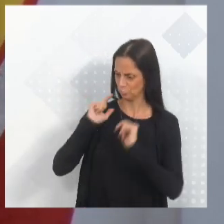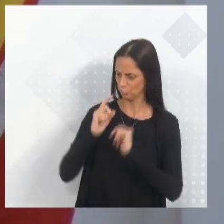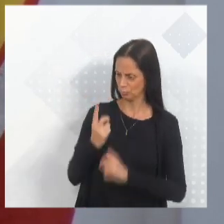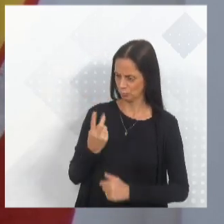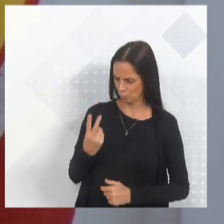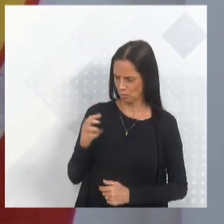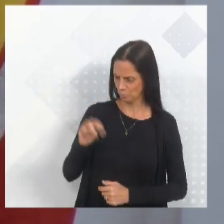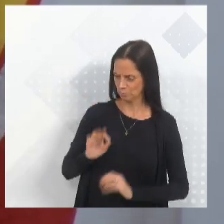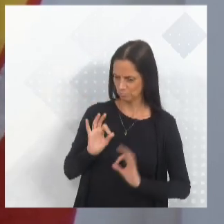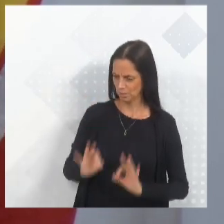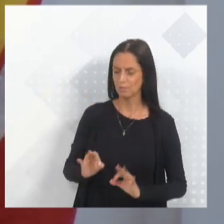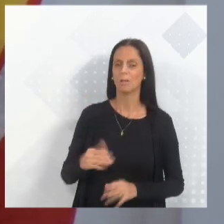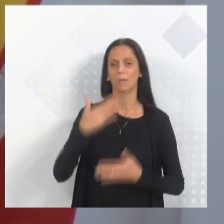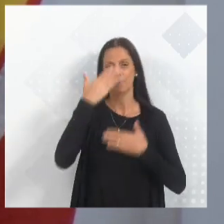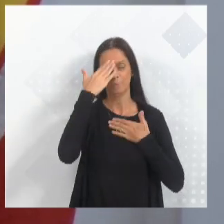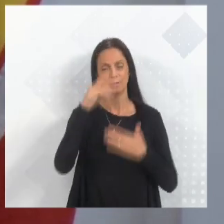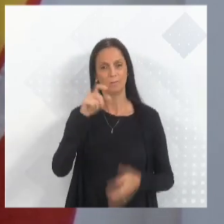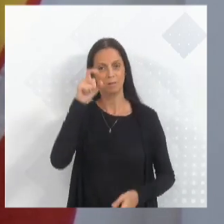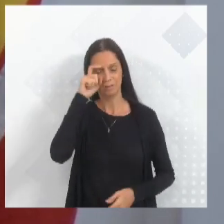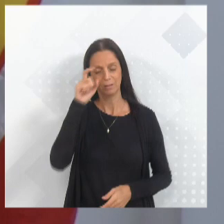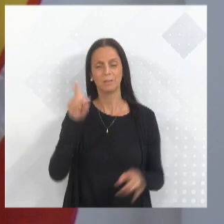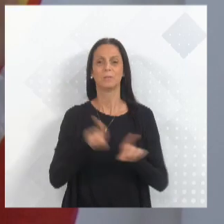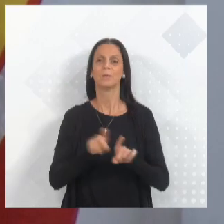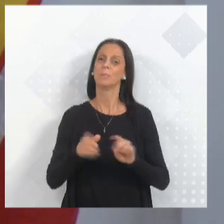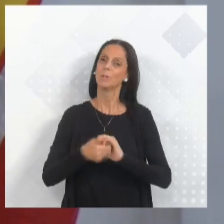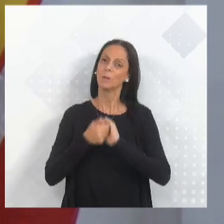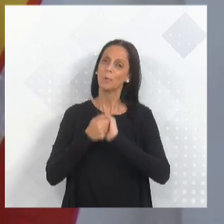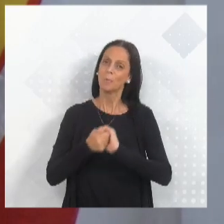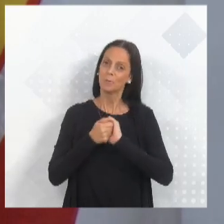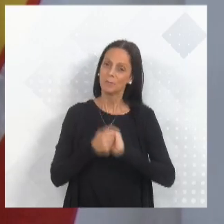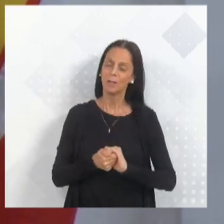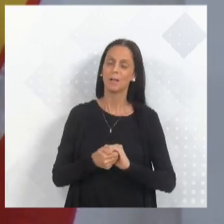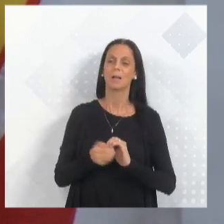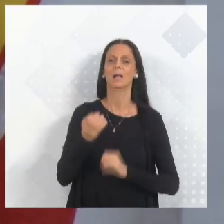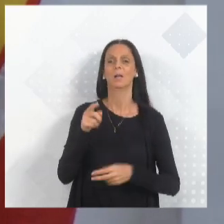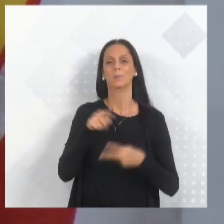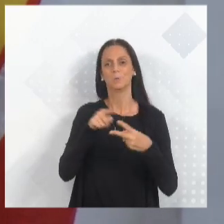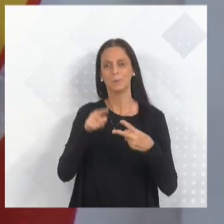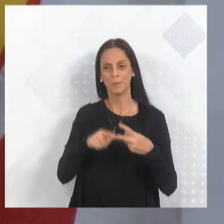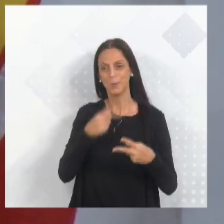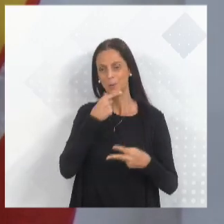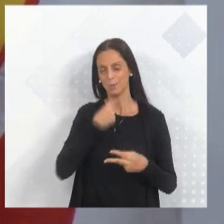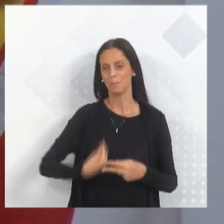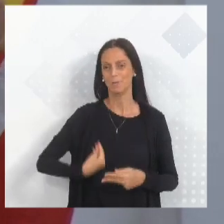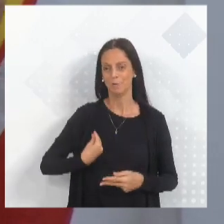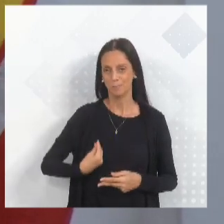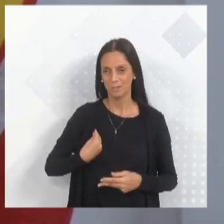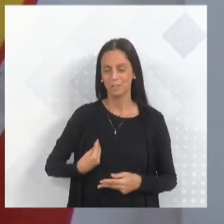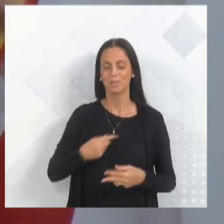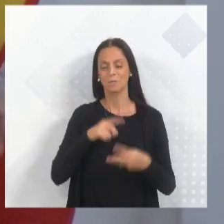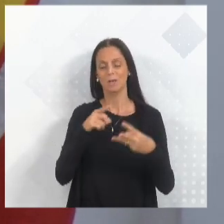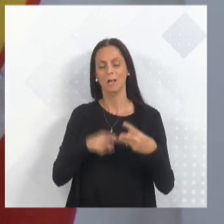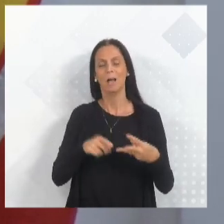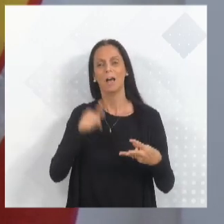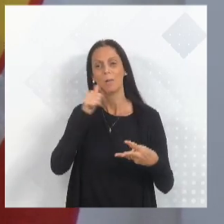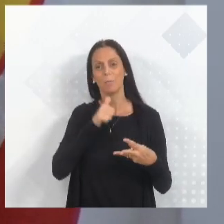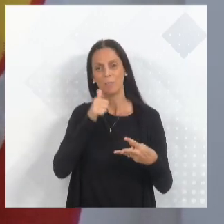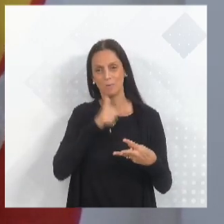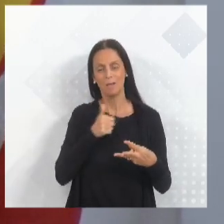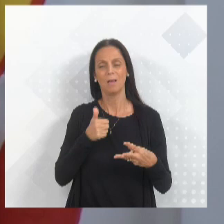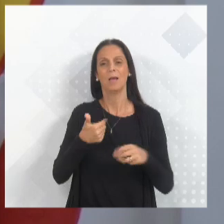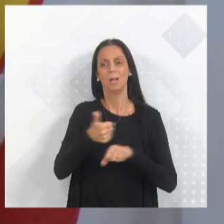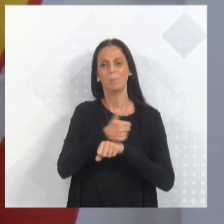Ari Obrigado cumprimentar também mais uma vez aqui o Samuel ratm né a a baixinha prestigiando aqui também